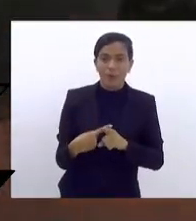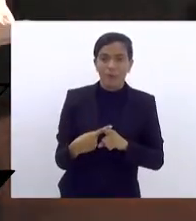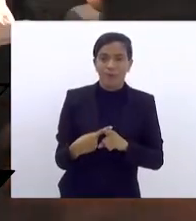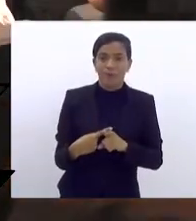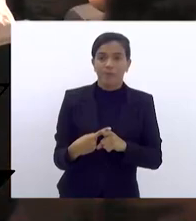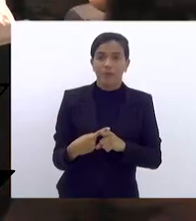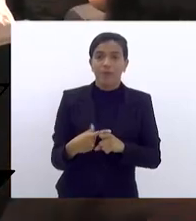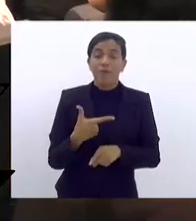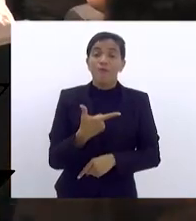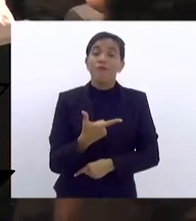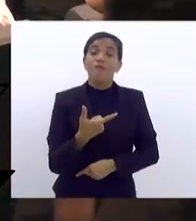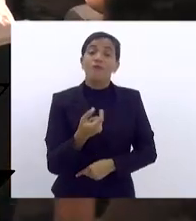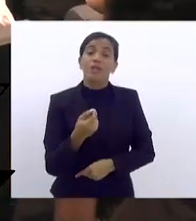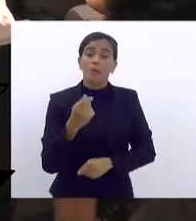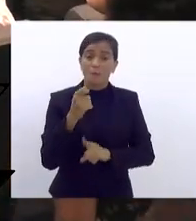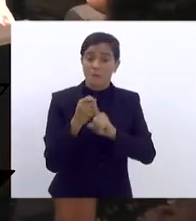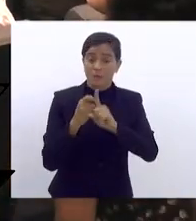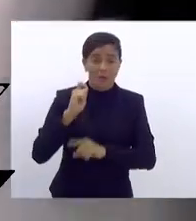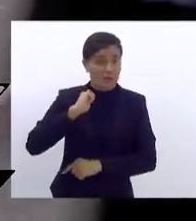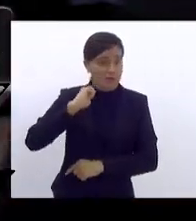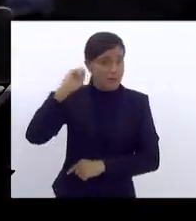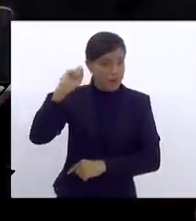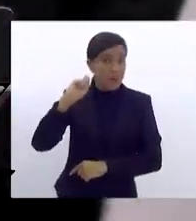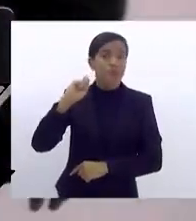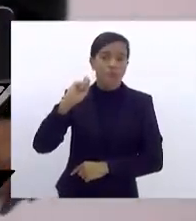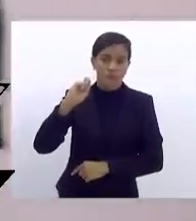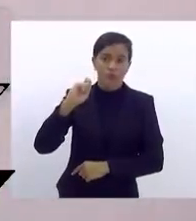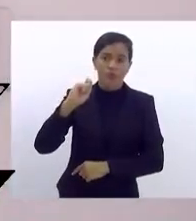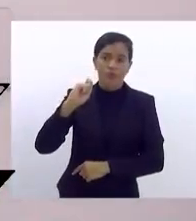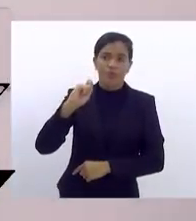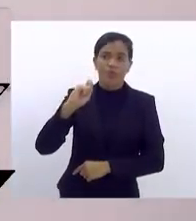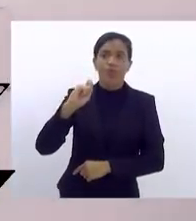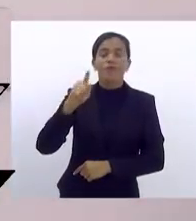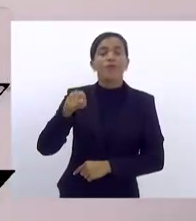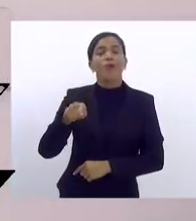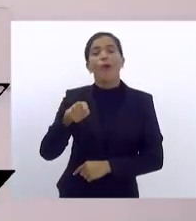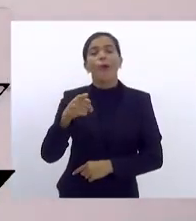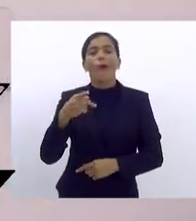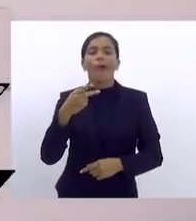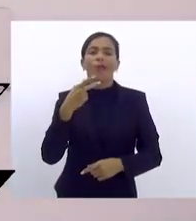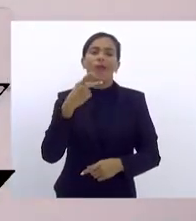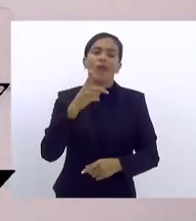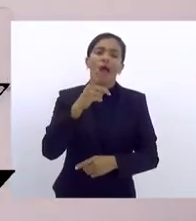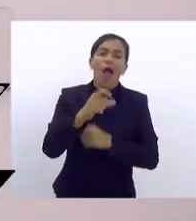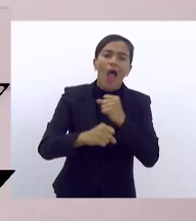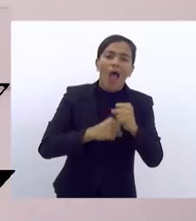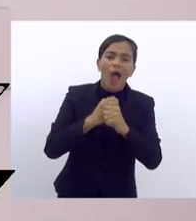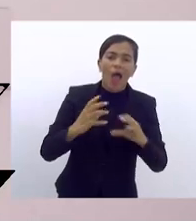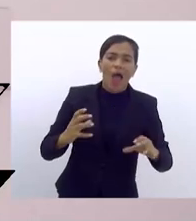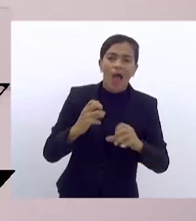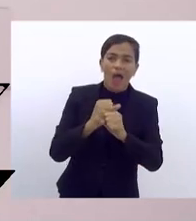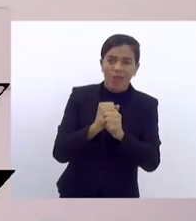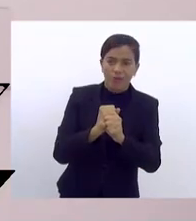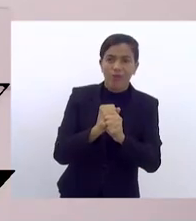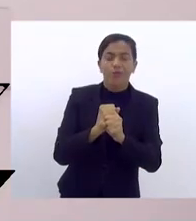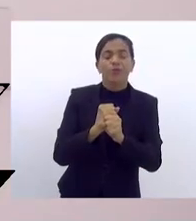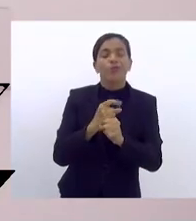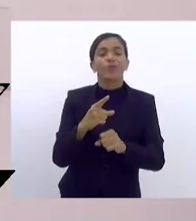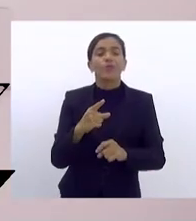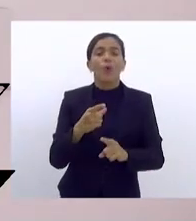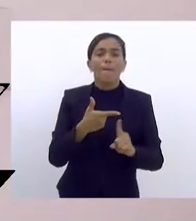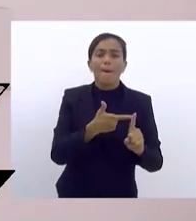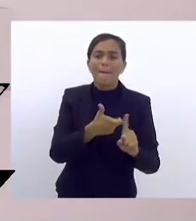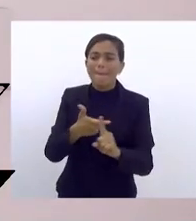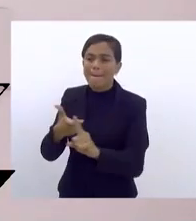20 de abril agora foi como aniversário do massacre de colombina se não me engano que foi